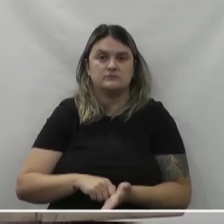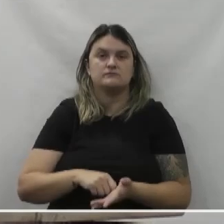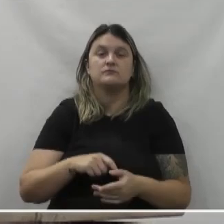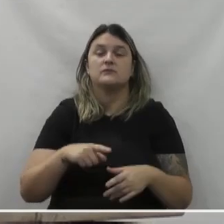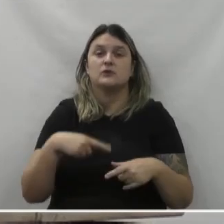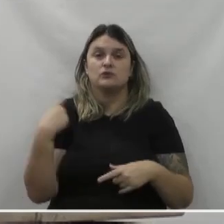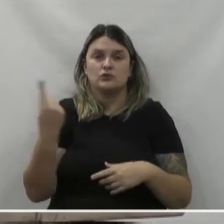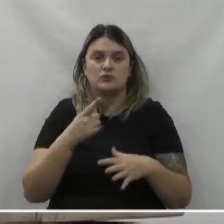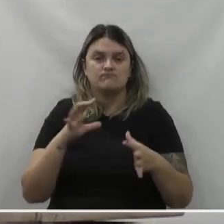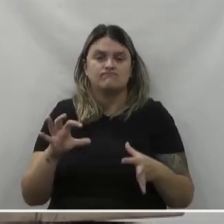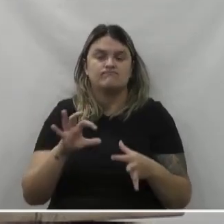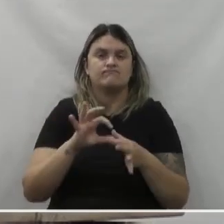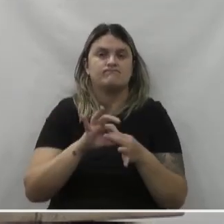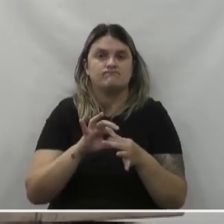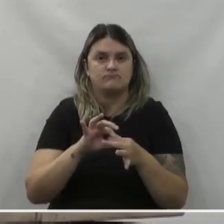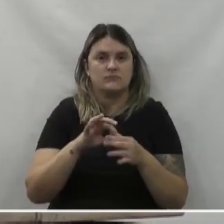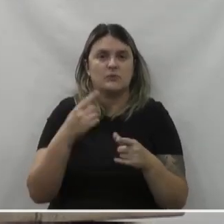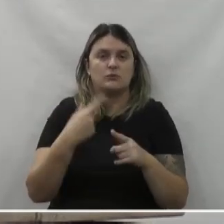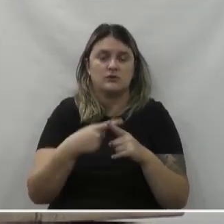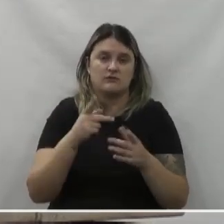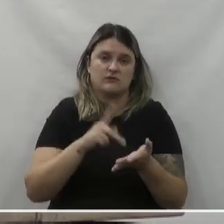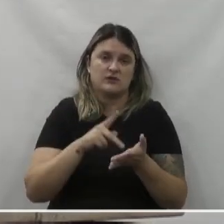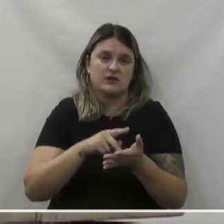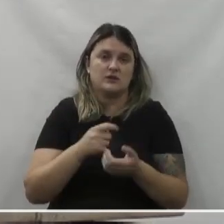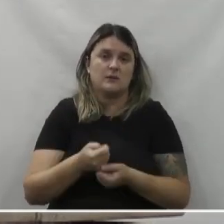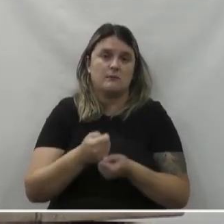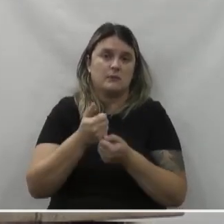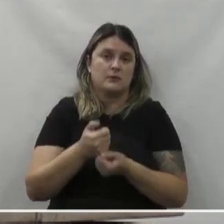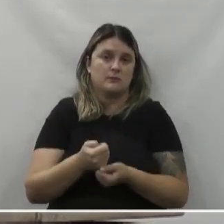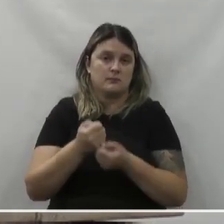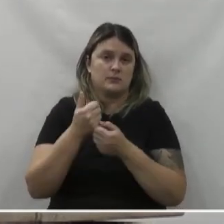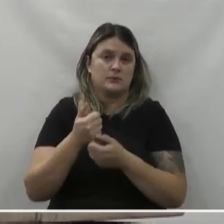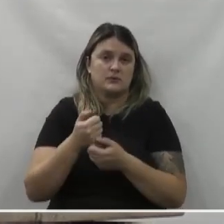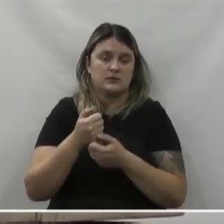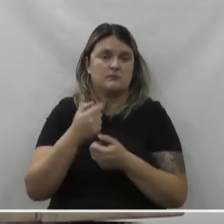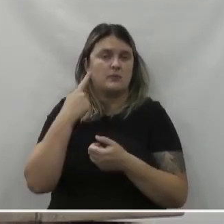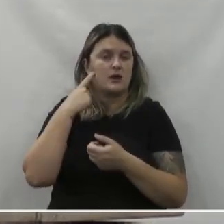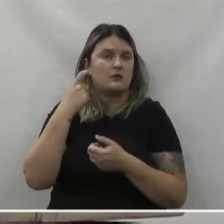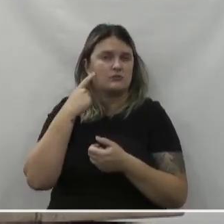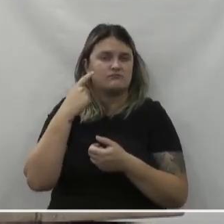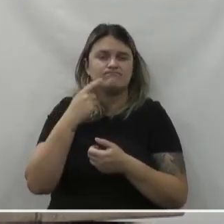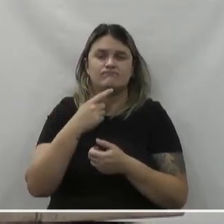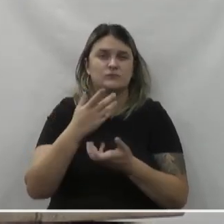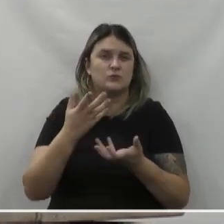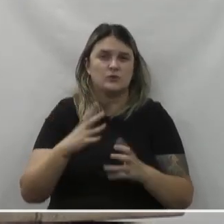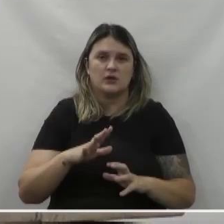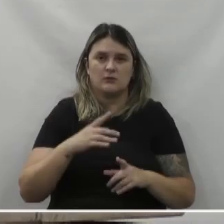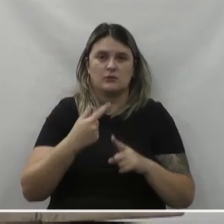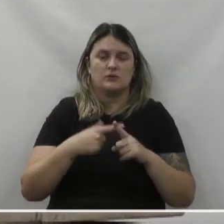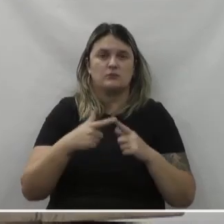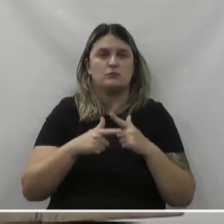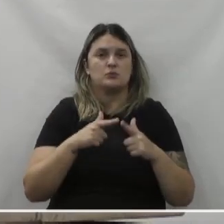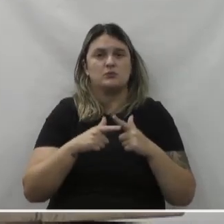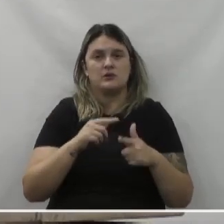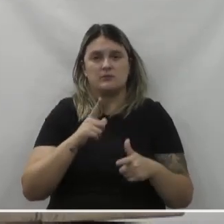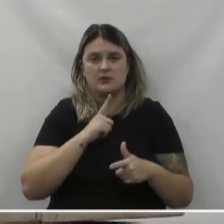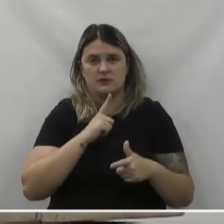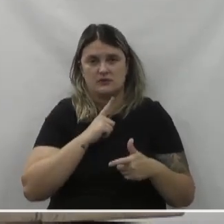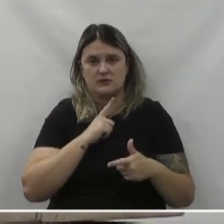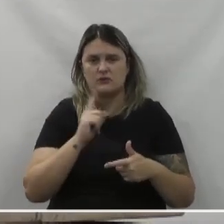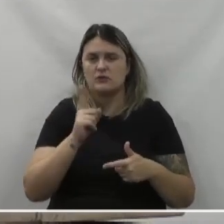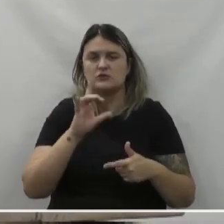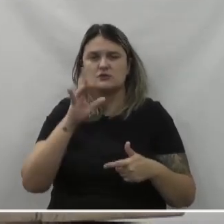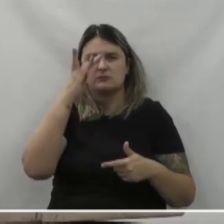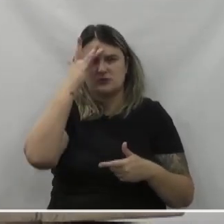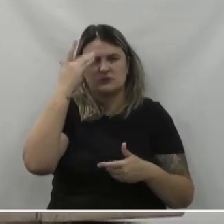vamos juntos, porque realmente fogos de artifício, né, com barulho e estampidos, causam sérios danos, não só para